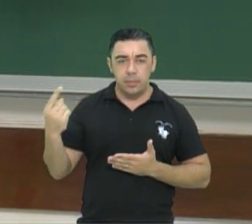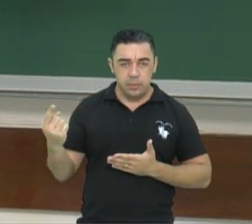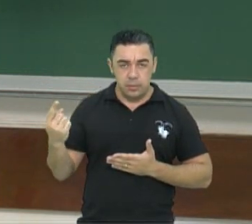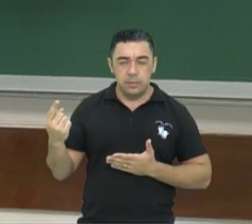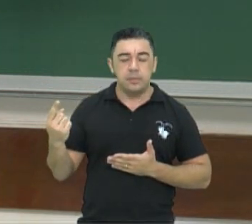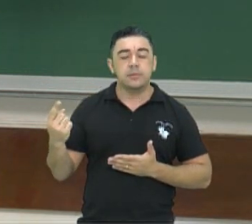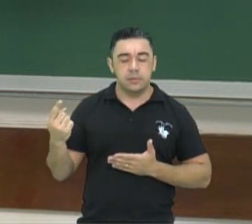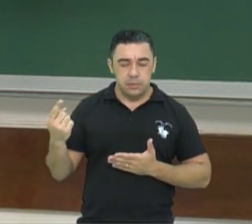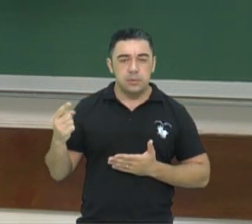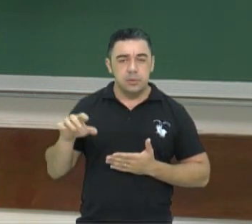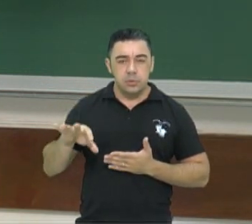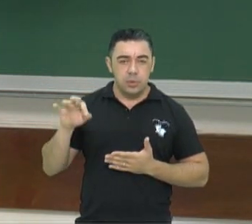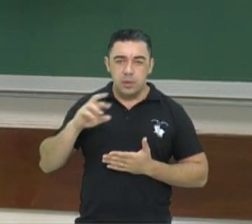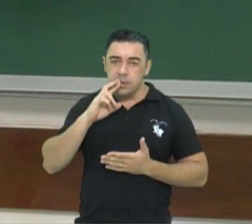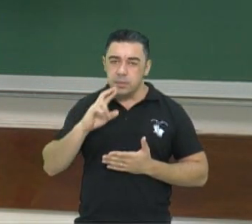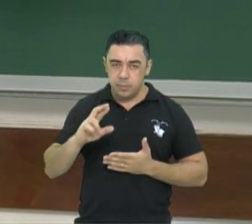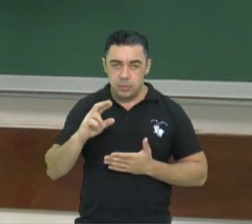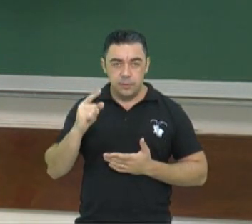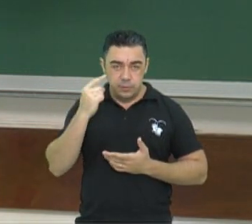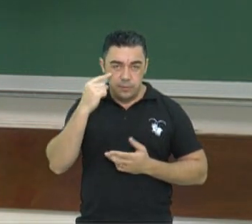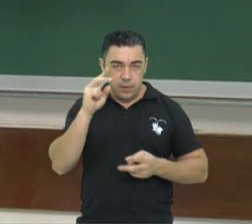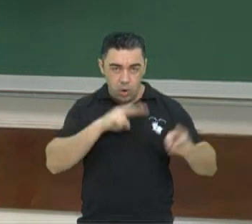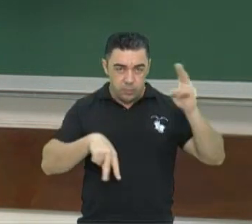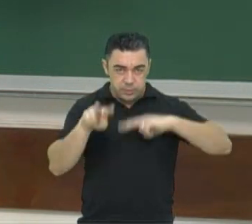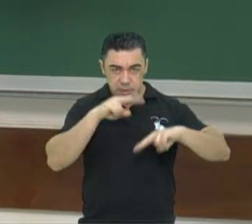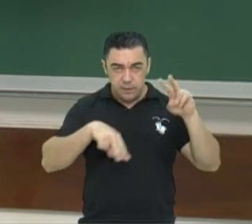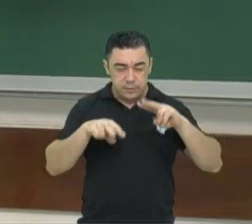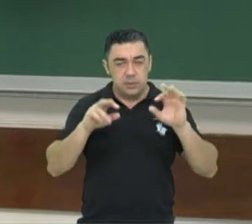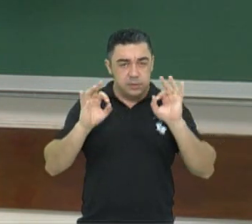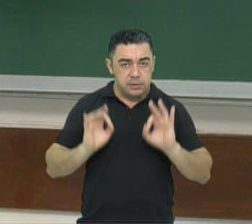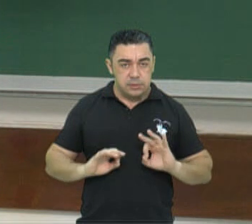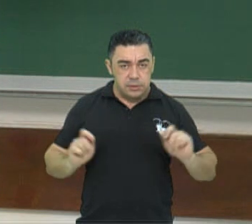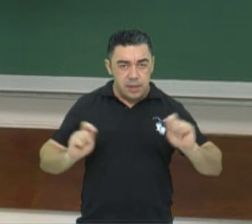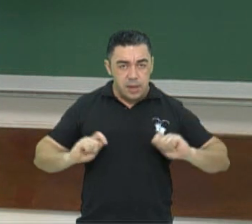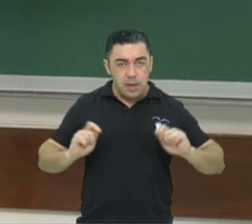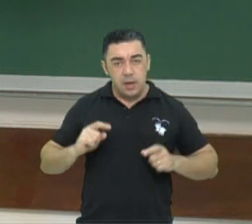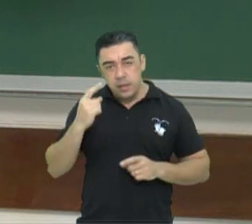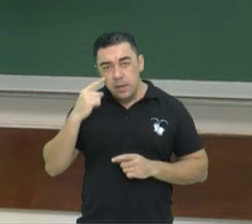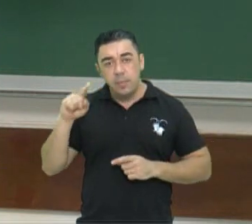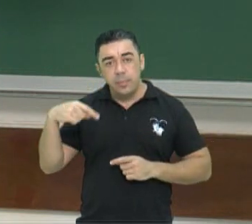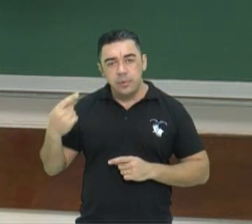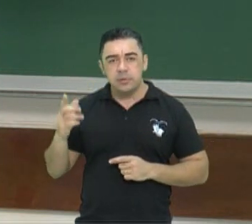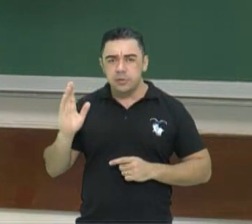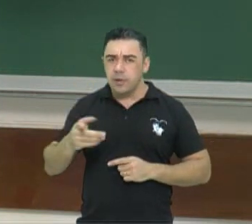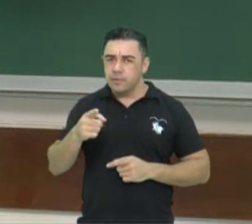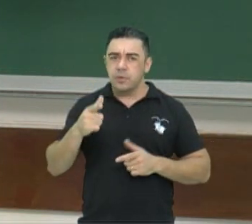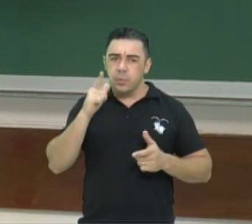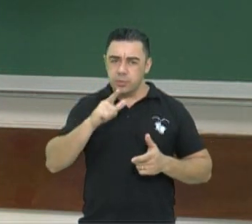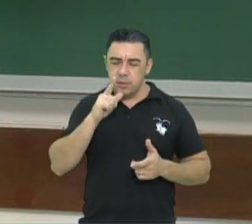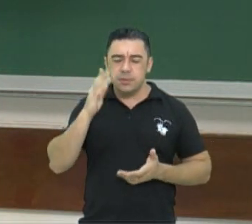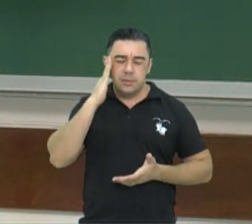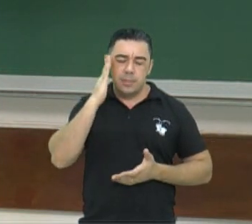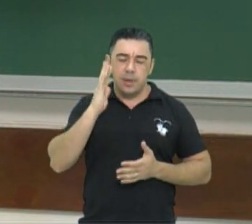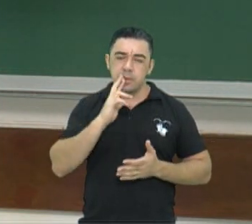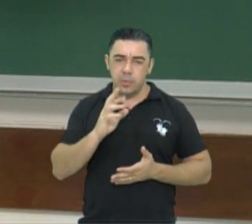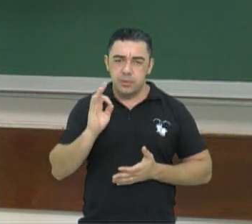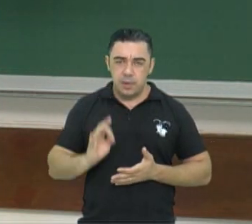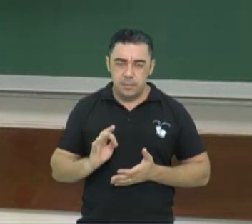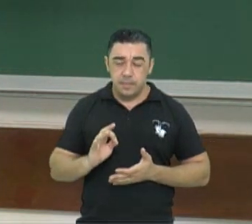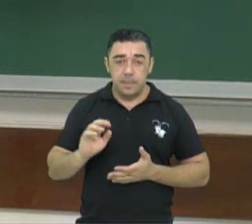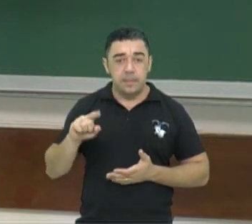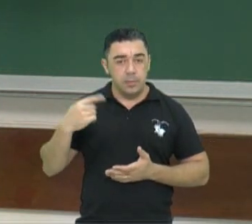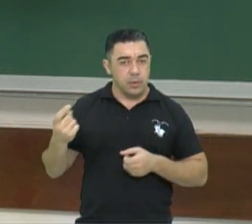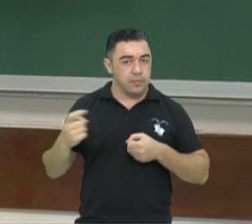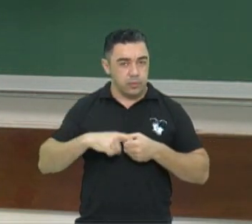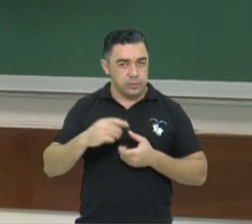né, observe, né, porque pela visualização, pela observação, você já consegue saber a resposta. E daí